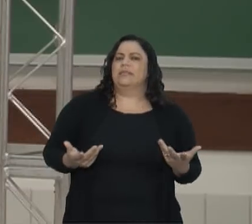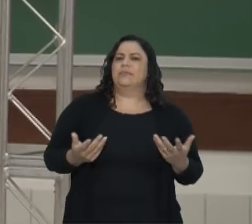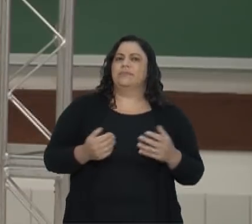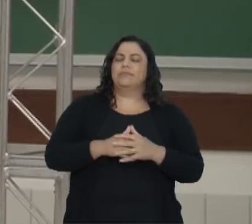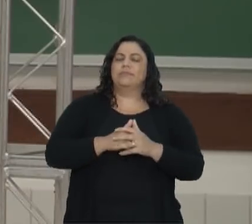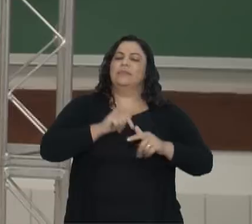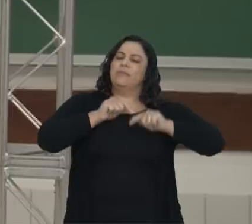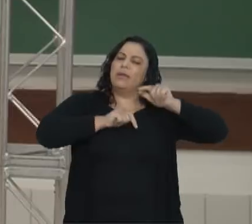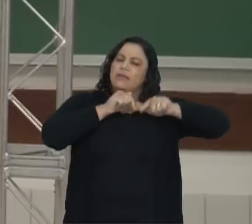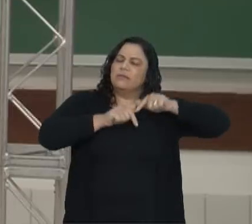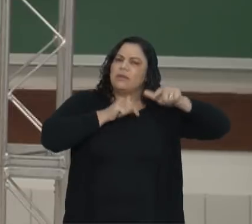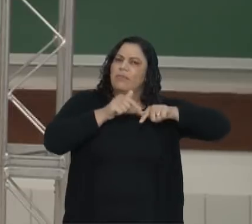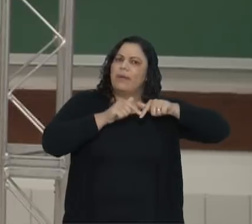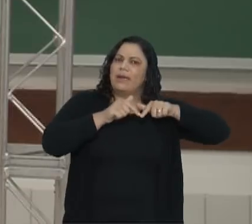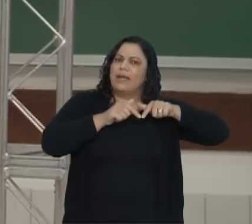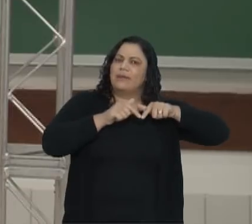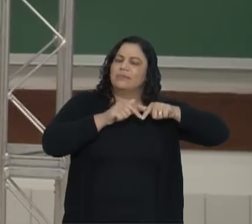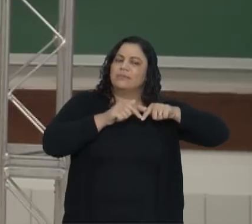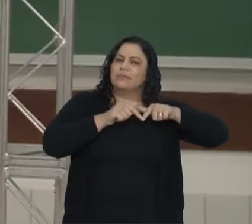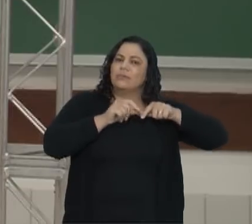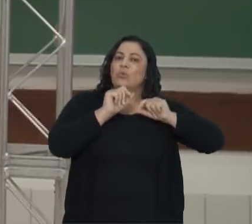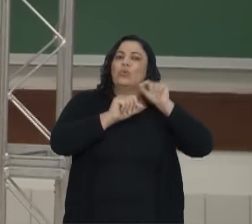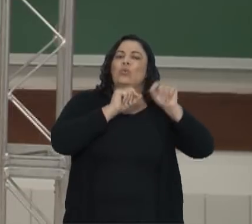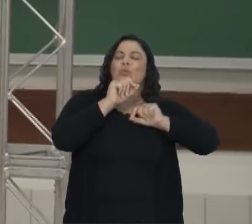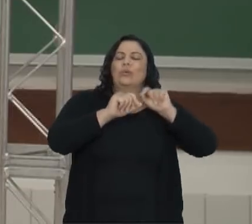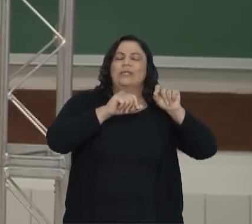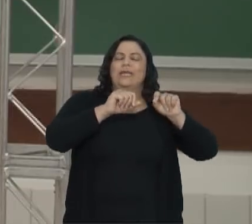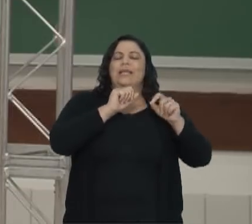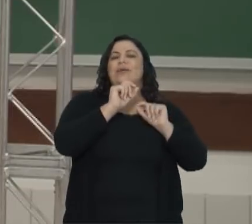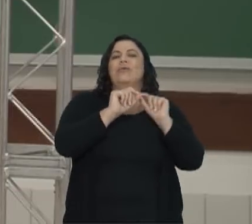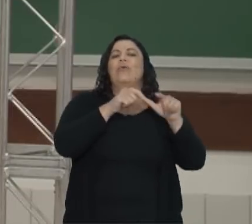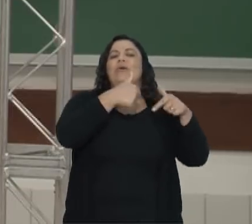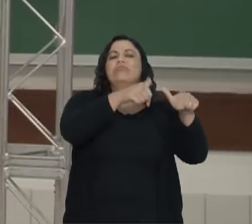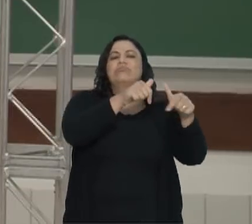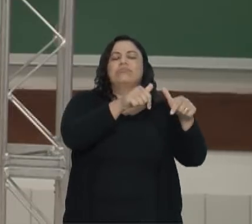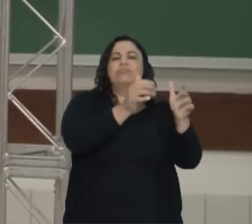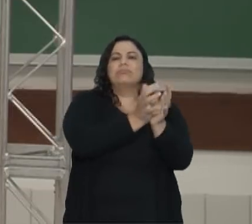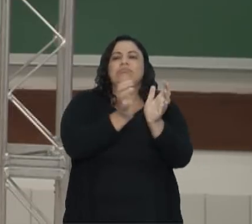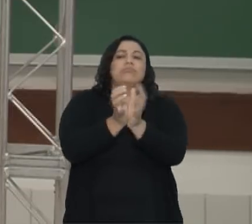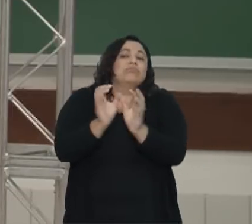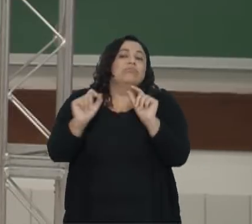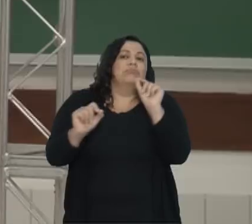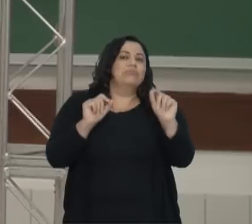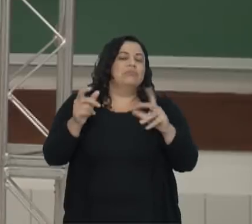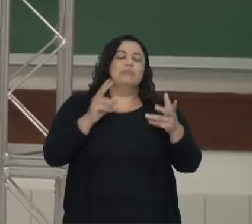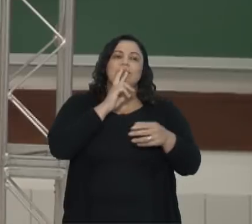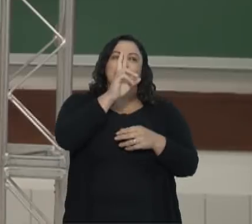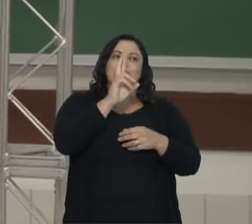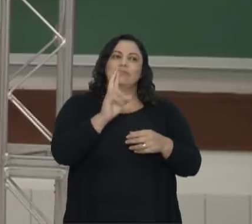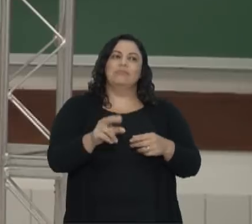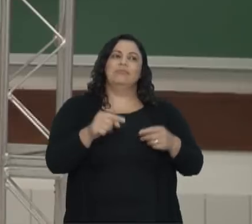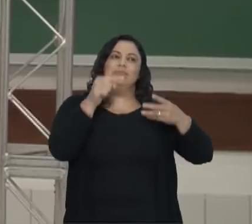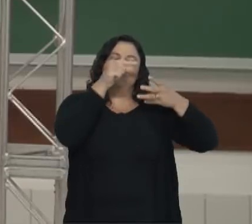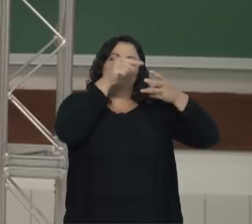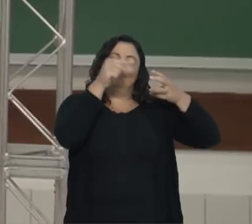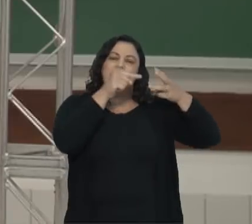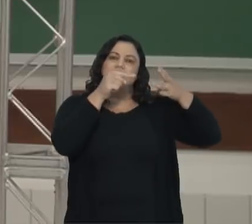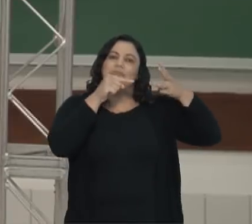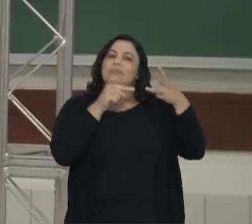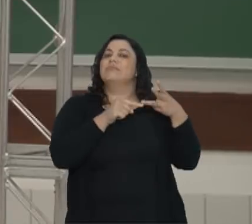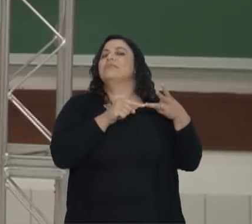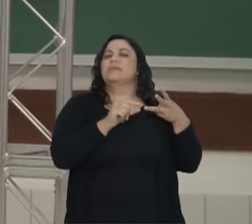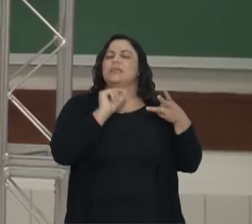desempenhar determinadas atividades. Daquelas opções que nós temos ali, qual que relata para nós essas atividades que